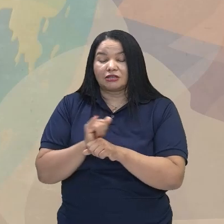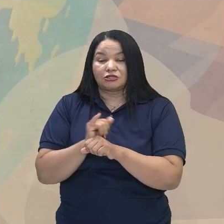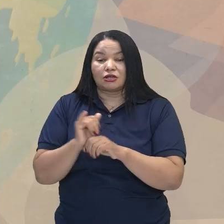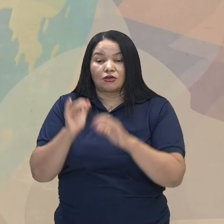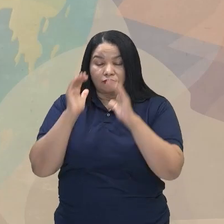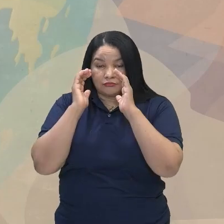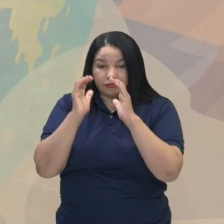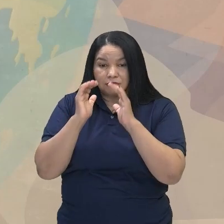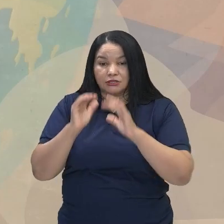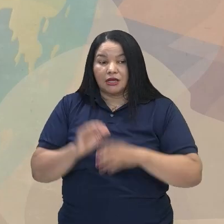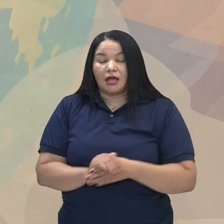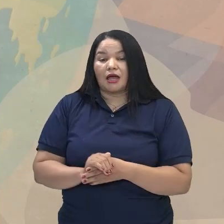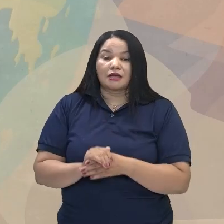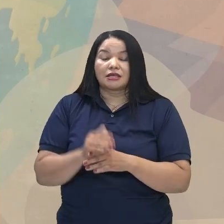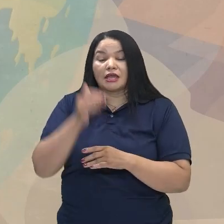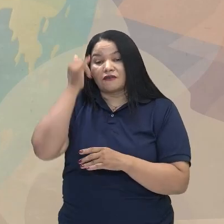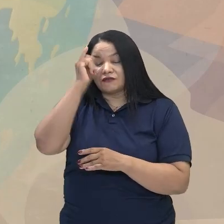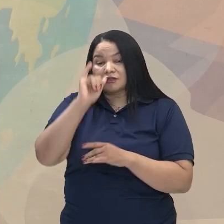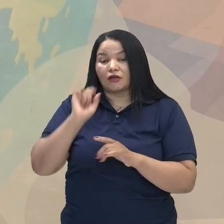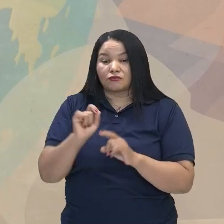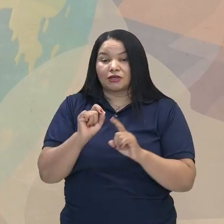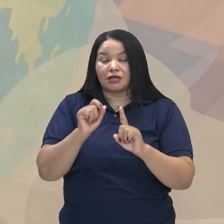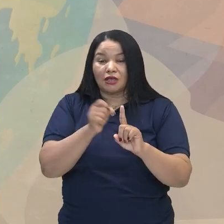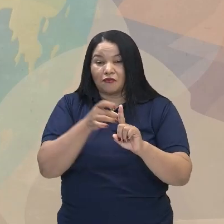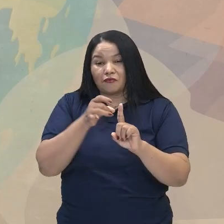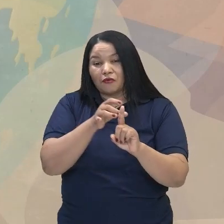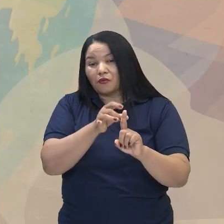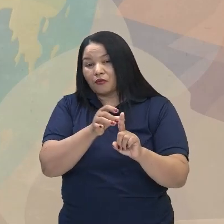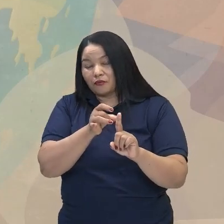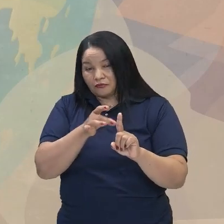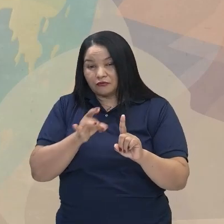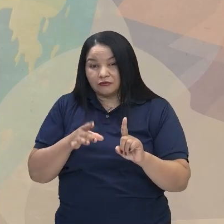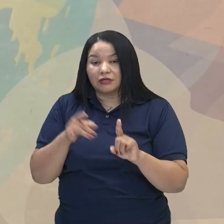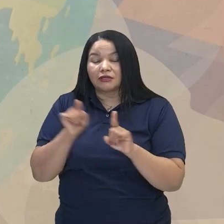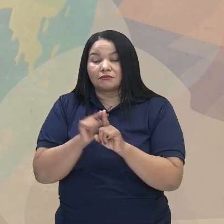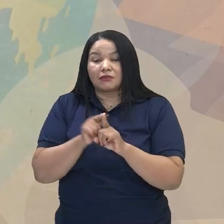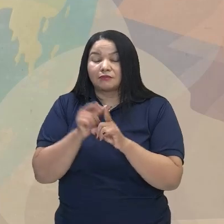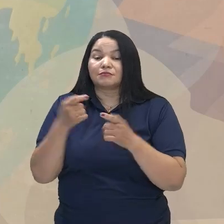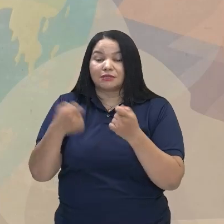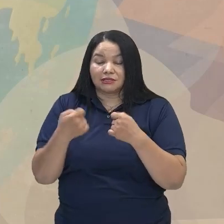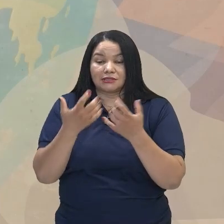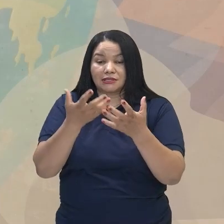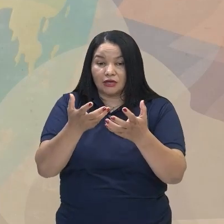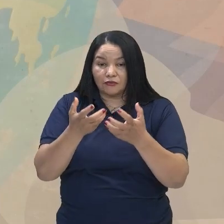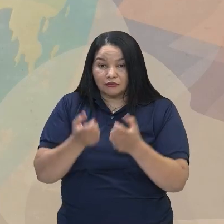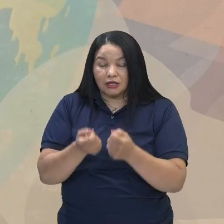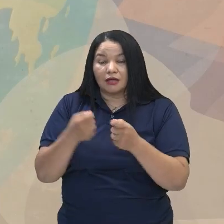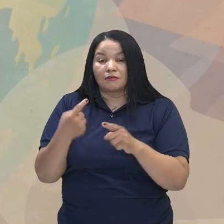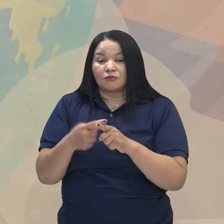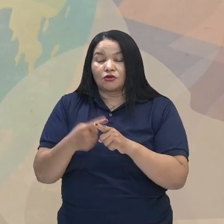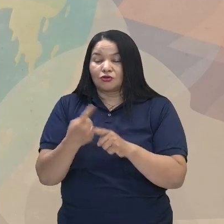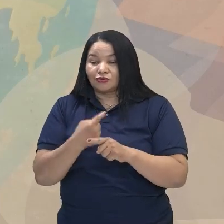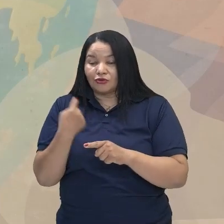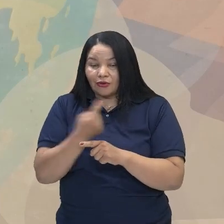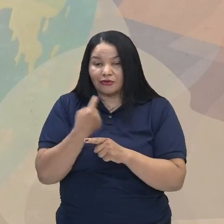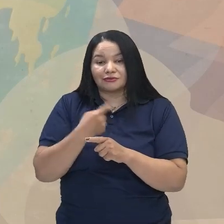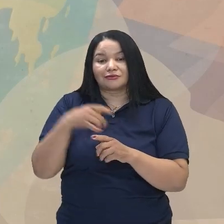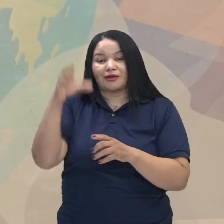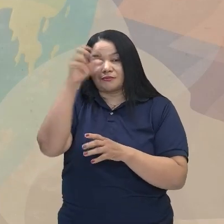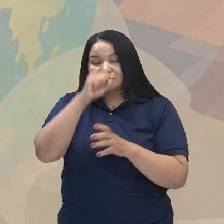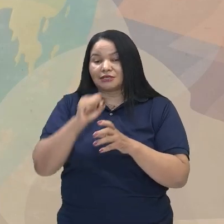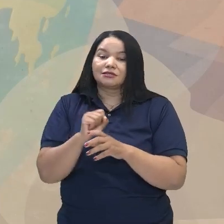de xenofobia, é o acolhimento, entender que nós também estamos nos enriquecendo com